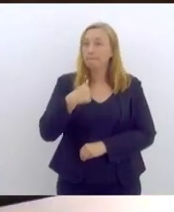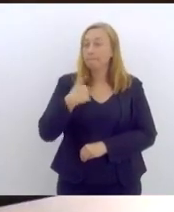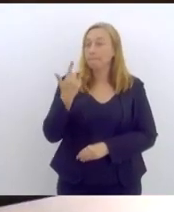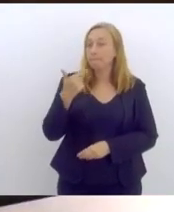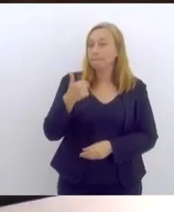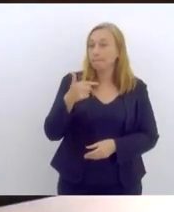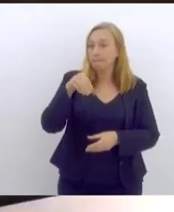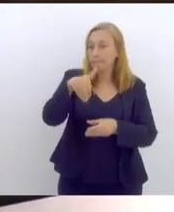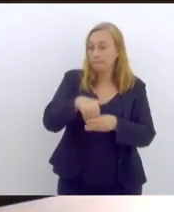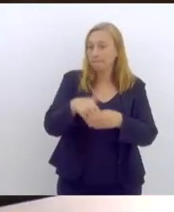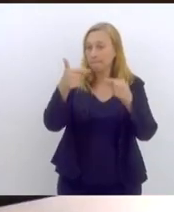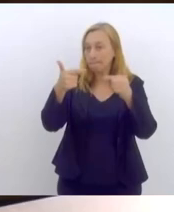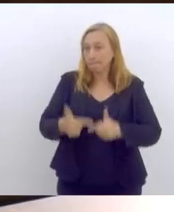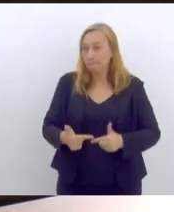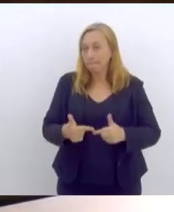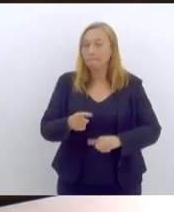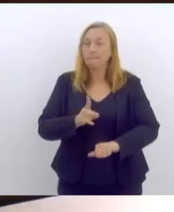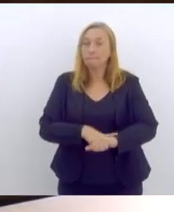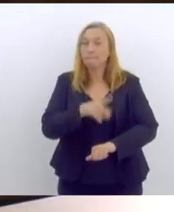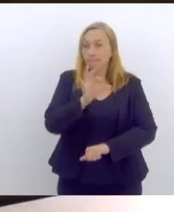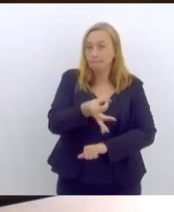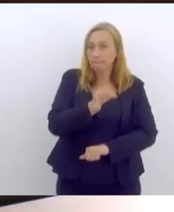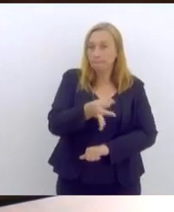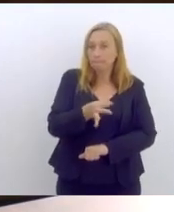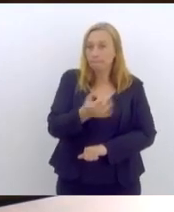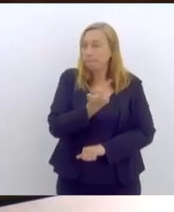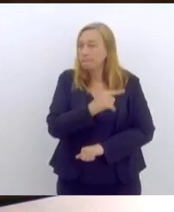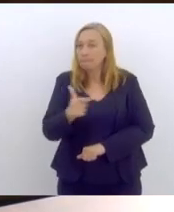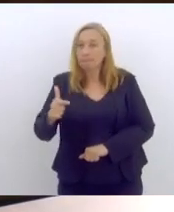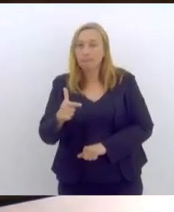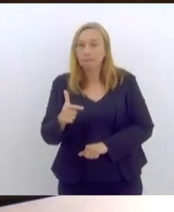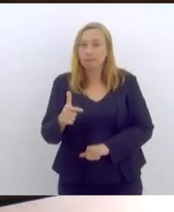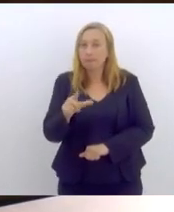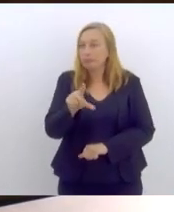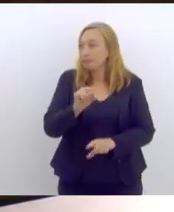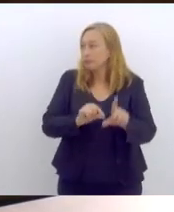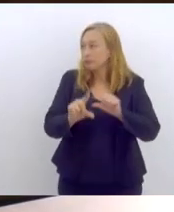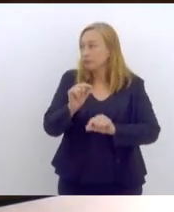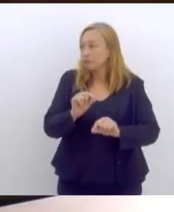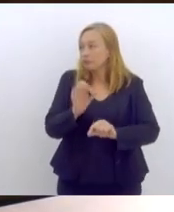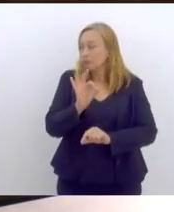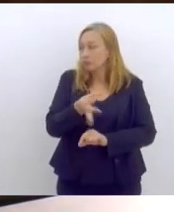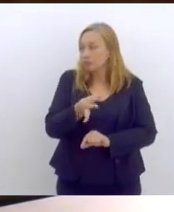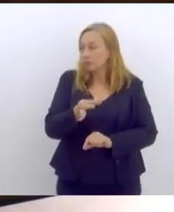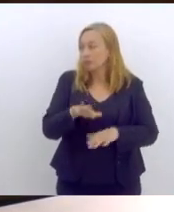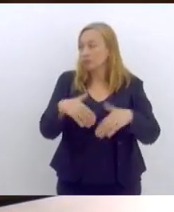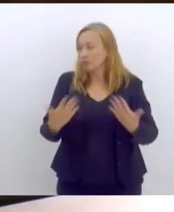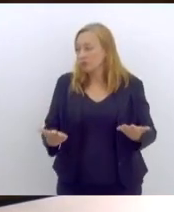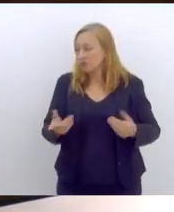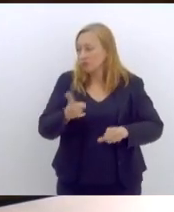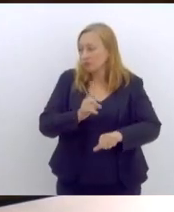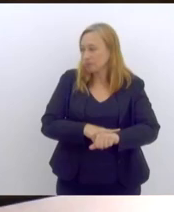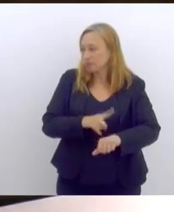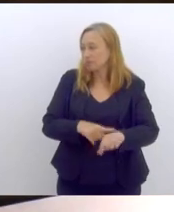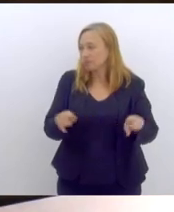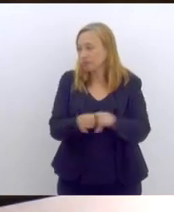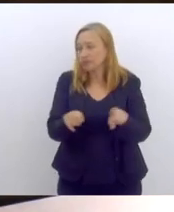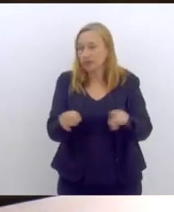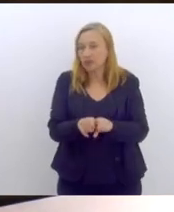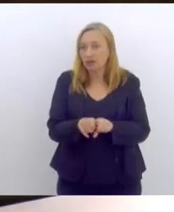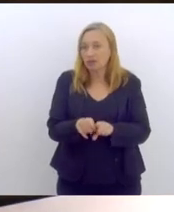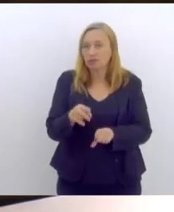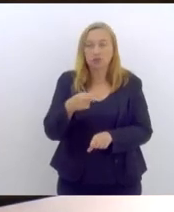optar pela abstenção nesse momento justamente porque não há ainda uma definição, um trânsito em julgado. Então, nesse momento, eu acho também que não